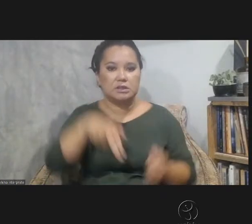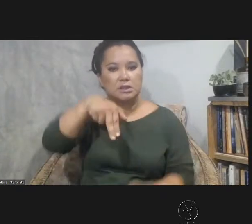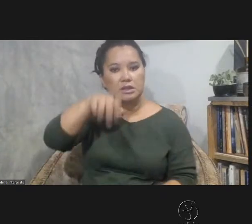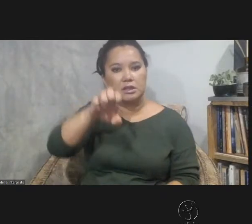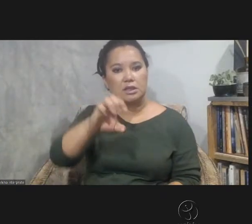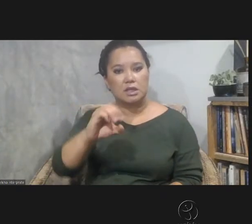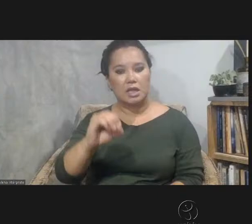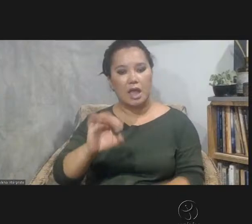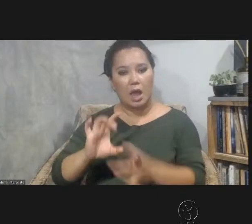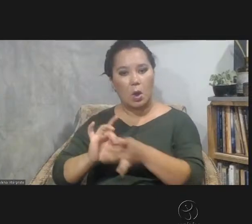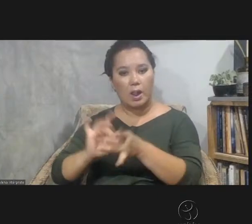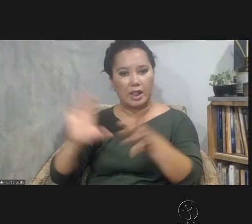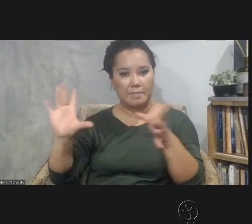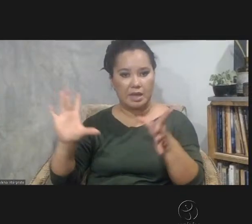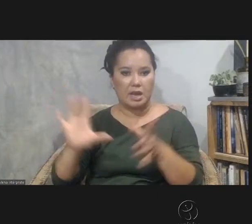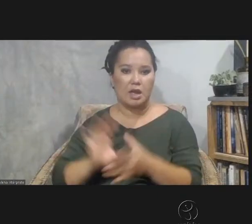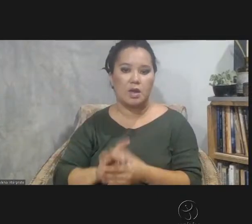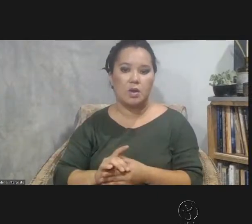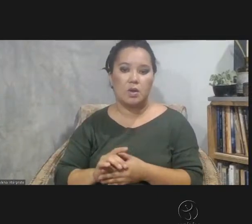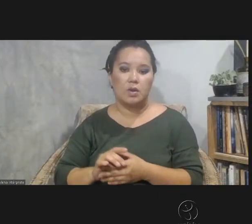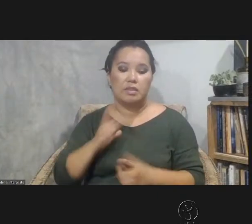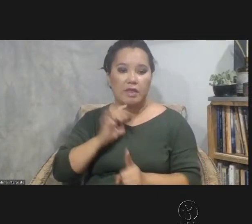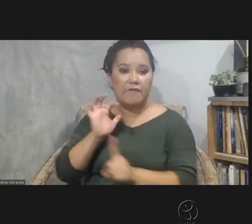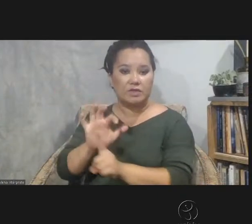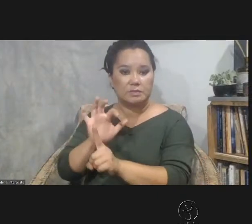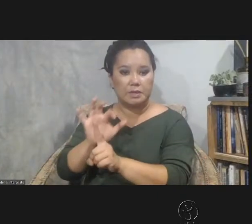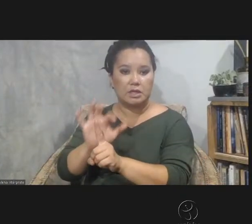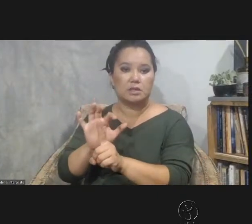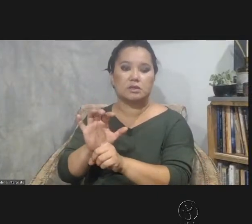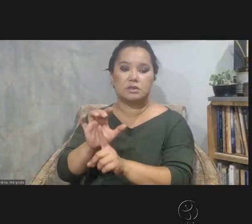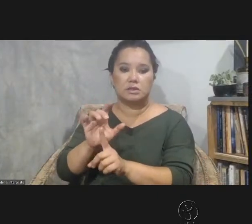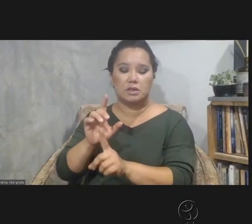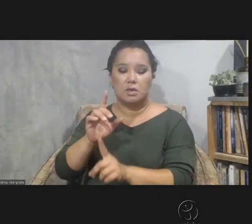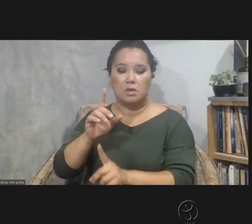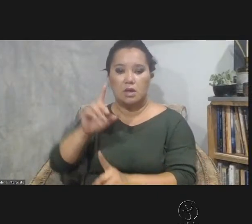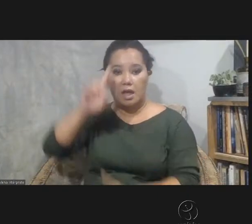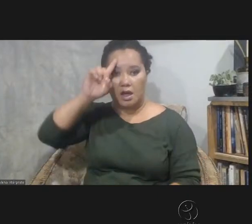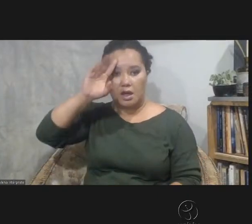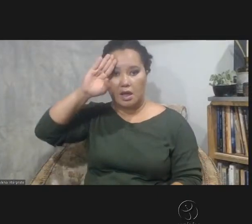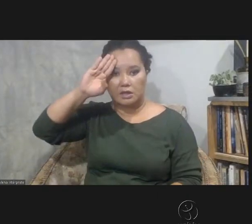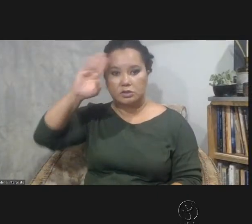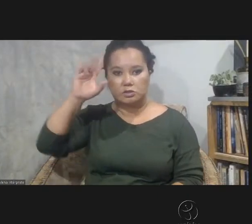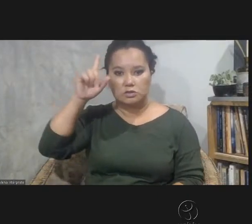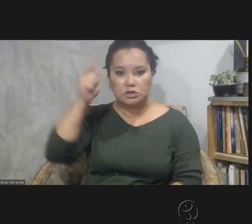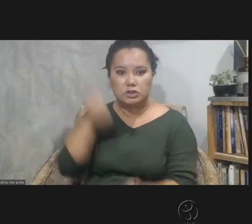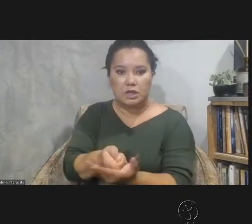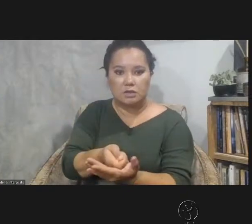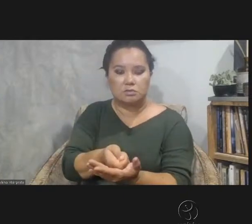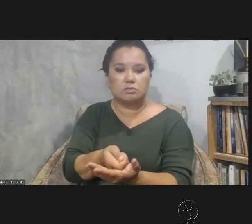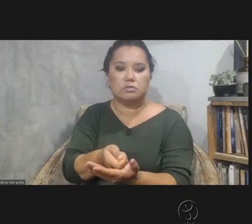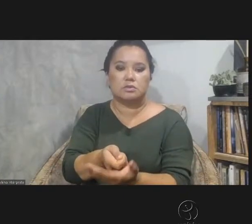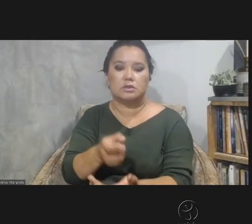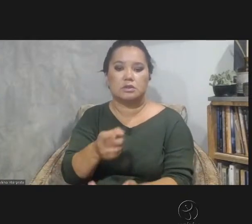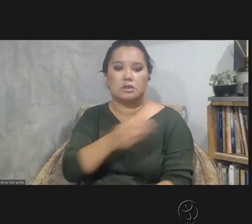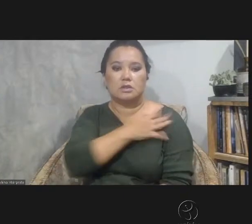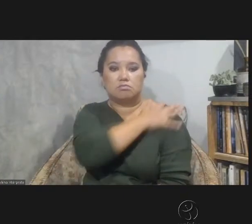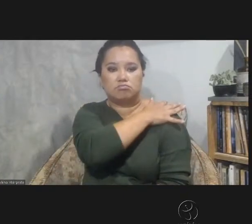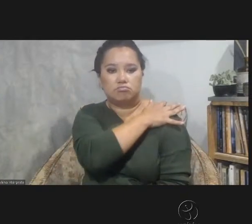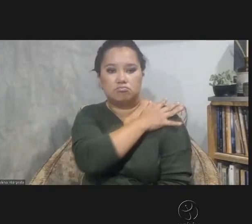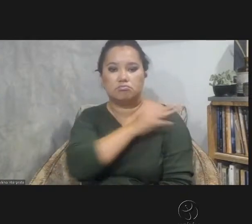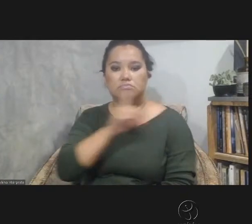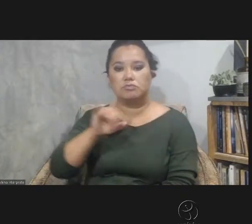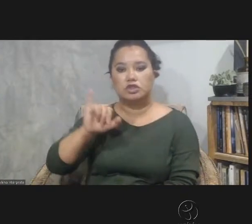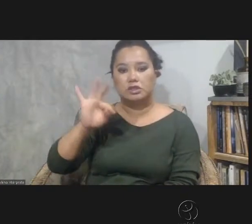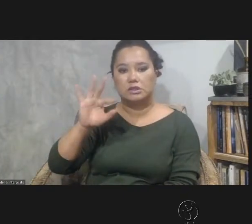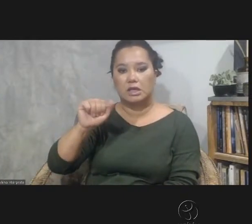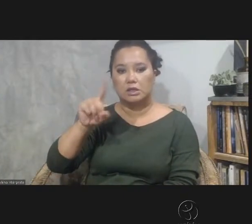à ditadura hedionda de Pinochet. Alguns anos depois, eles foram colocados em operação de forma